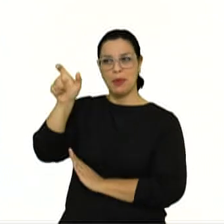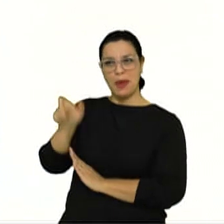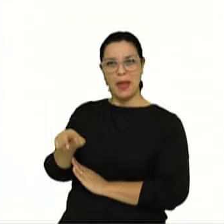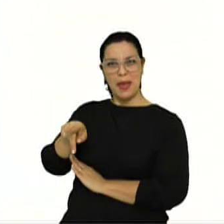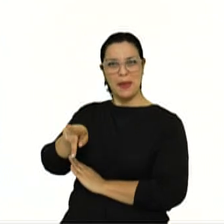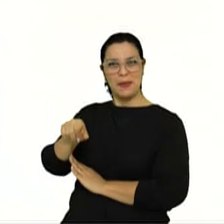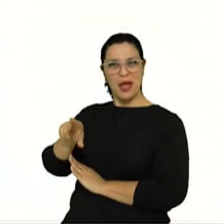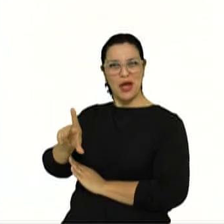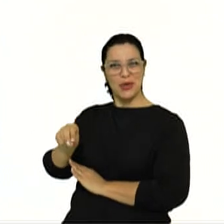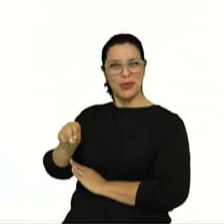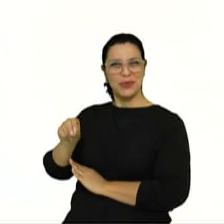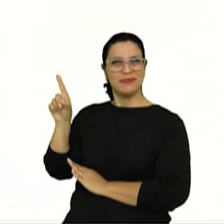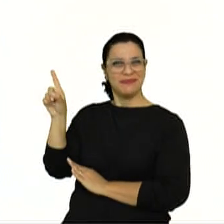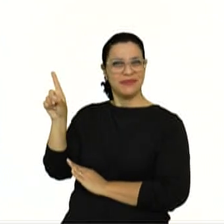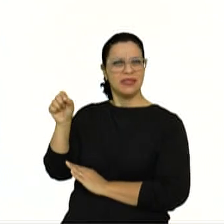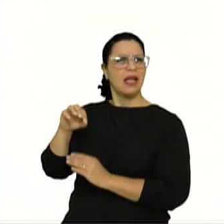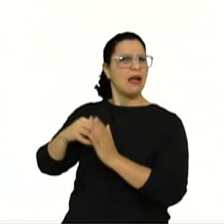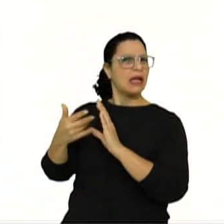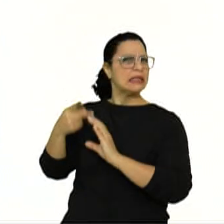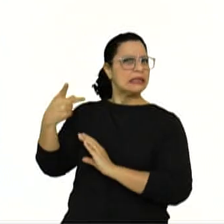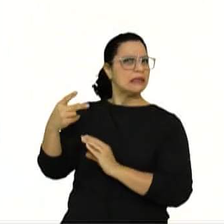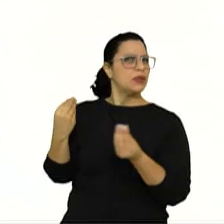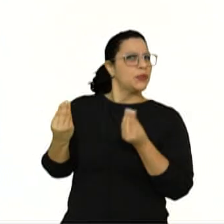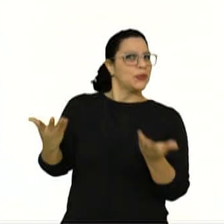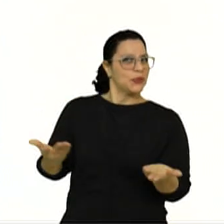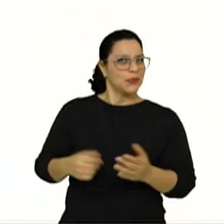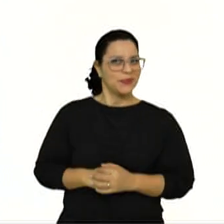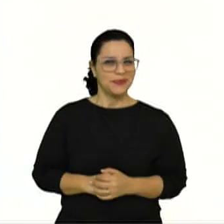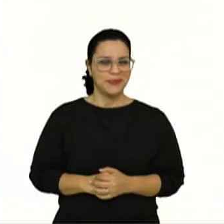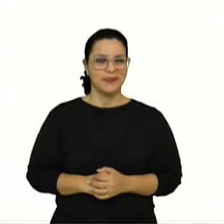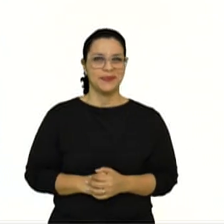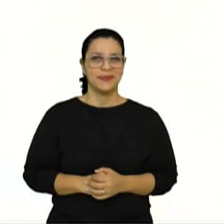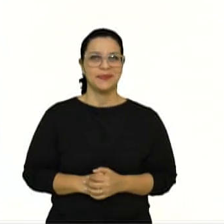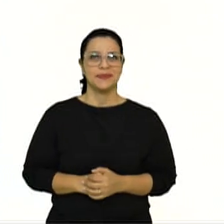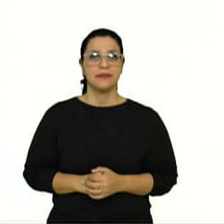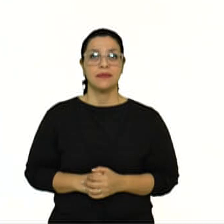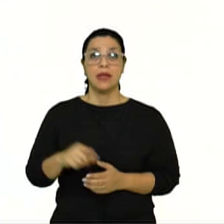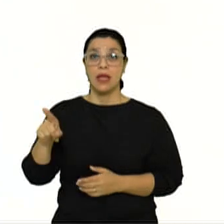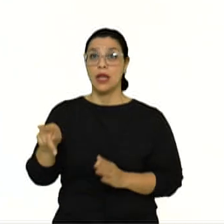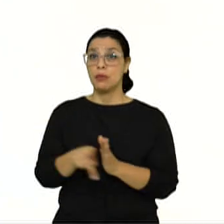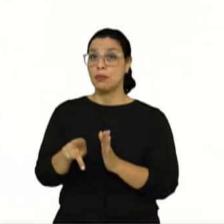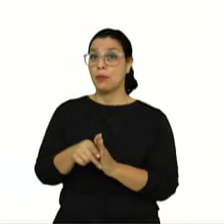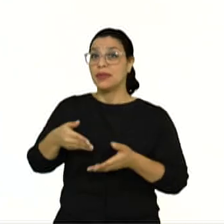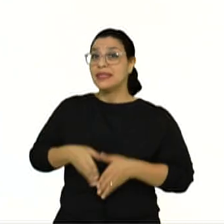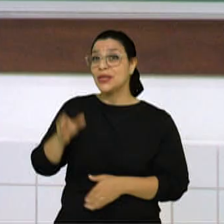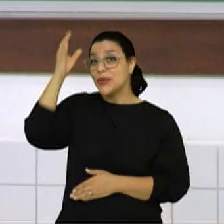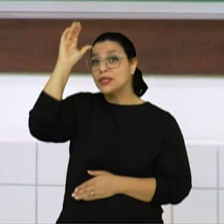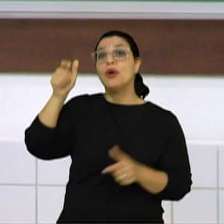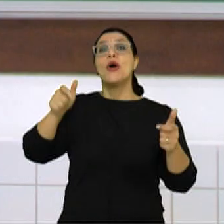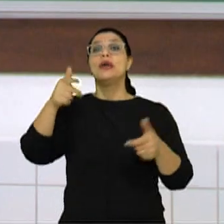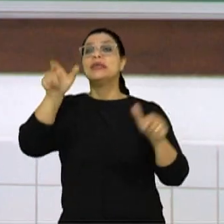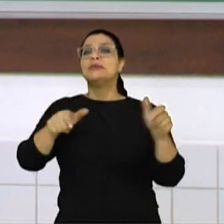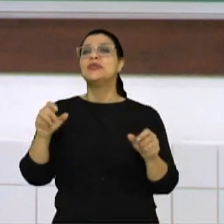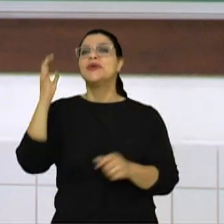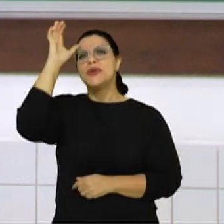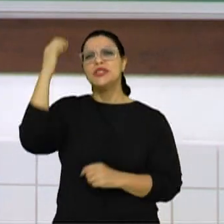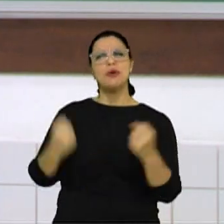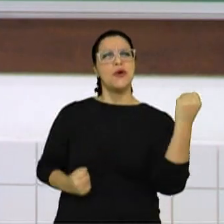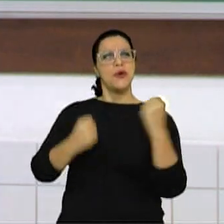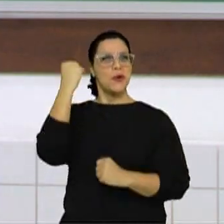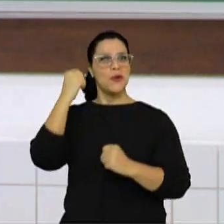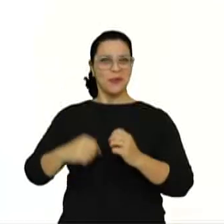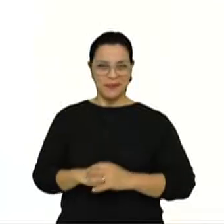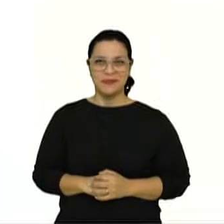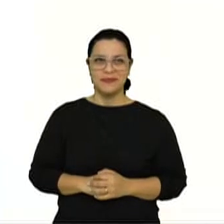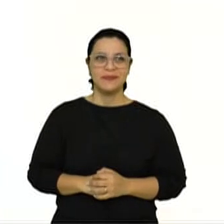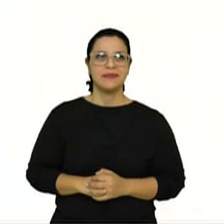as características deste fantástico poeta Paulo Leminski Filho. Ele é curitibano. Cadê a galera de Curitiba?